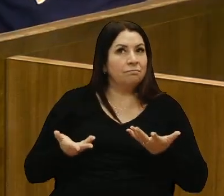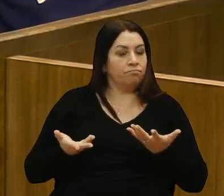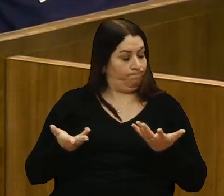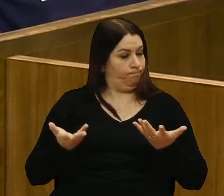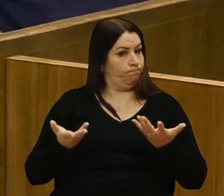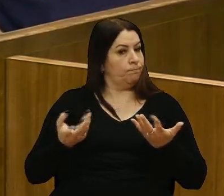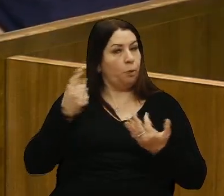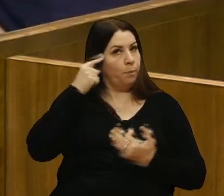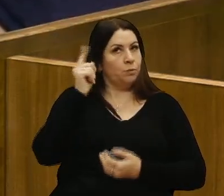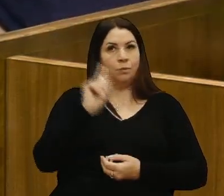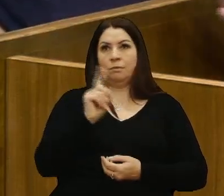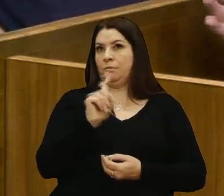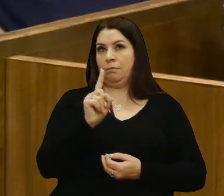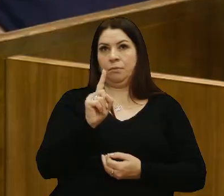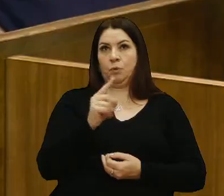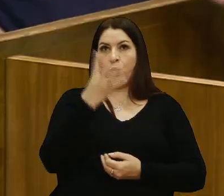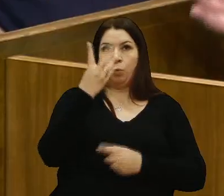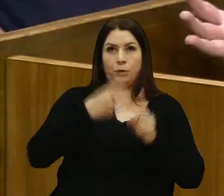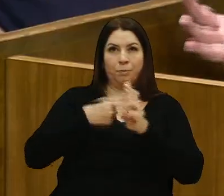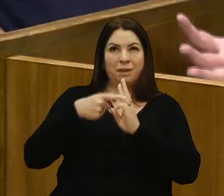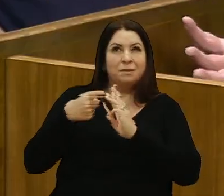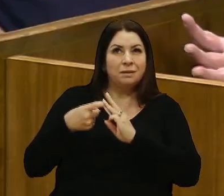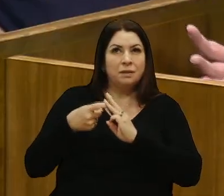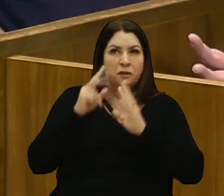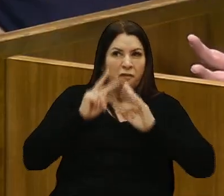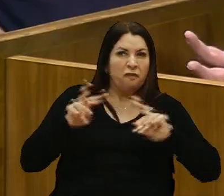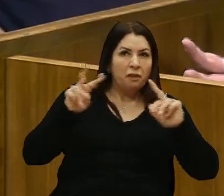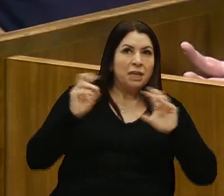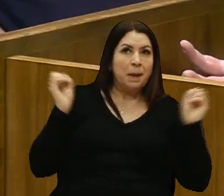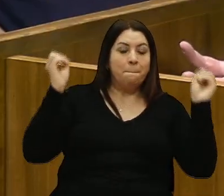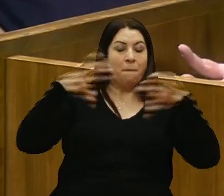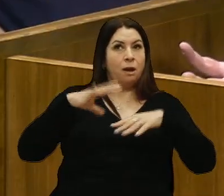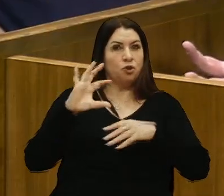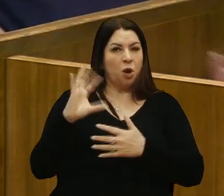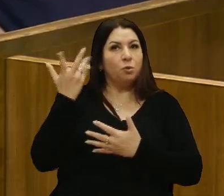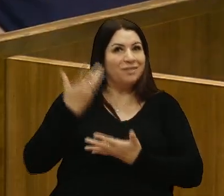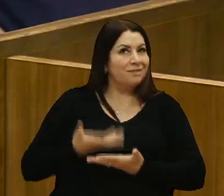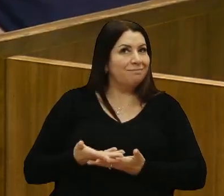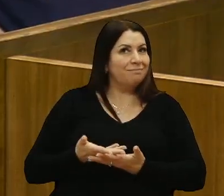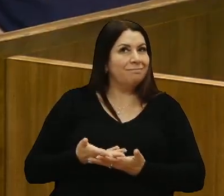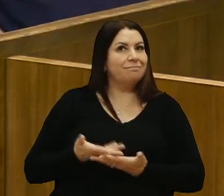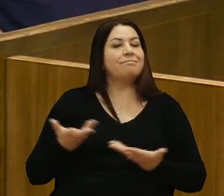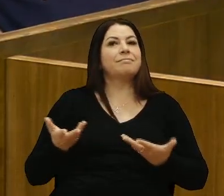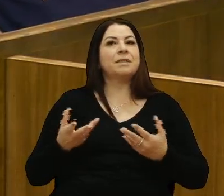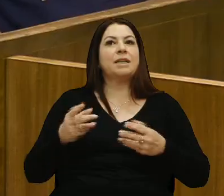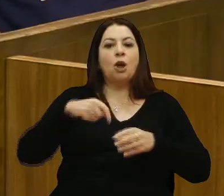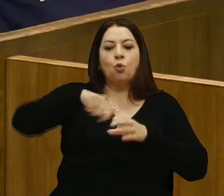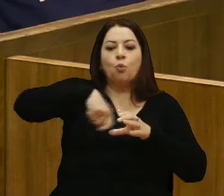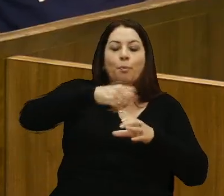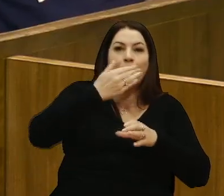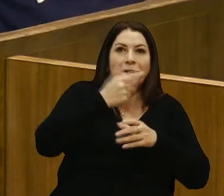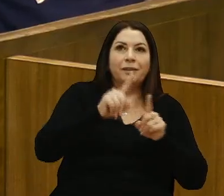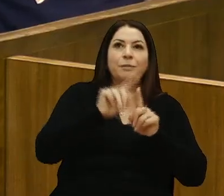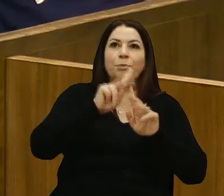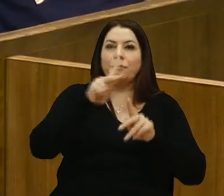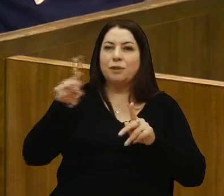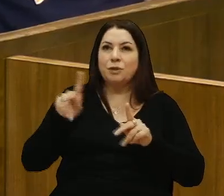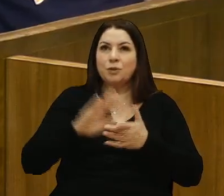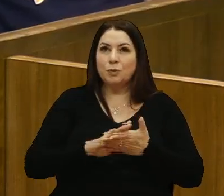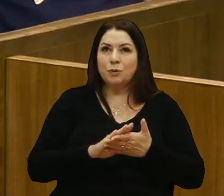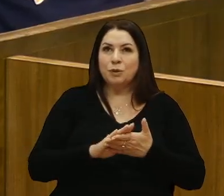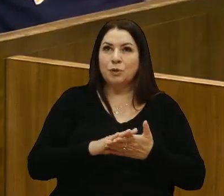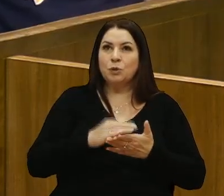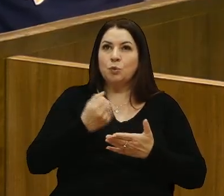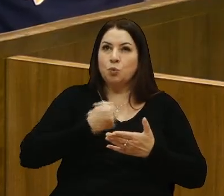Eu penso que não. Em 4 meses, alguém vislumbra essa mágica acontecendo? Merenda escolar, professores em